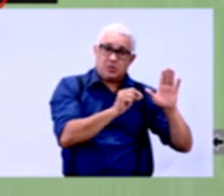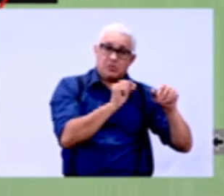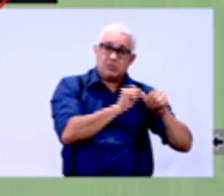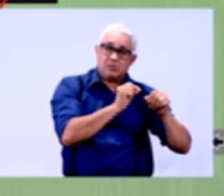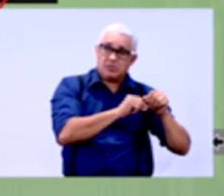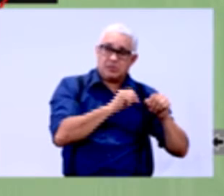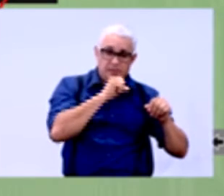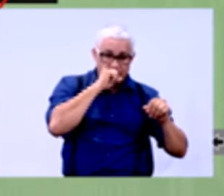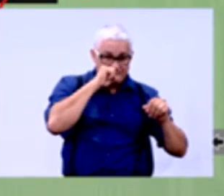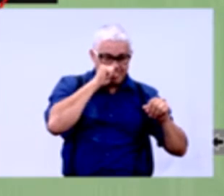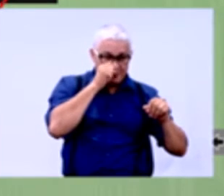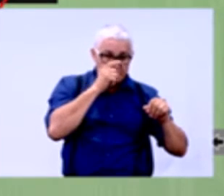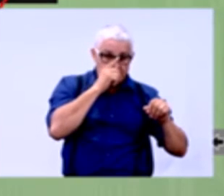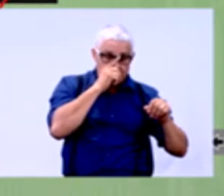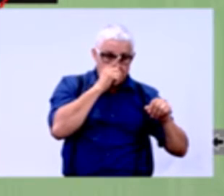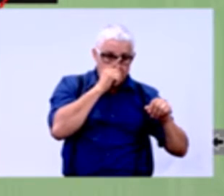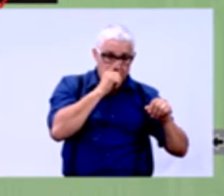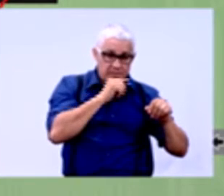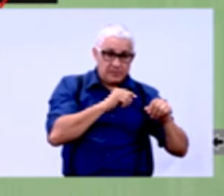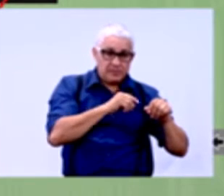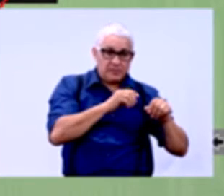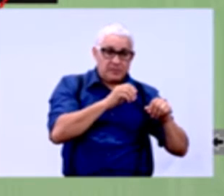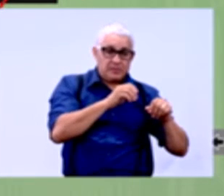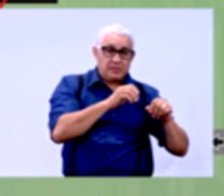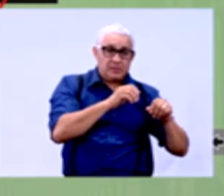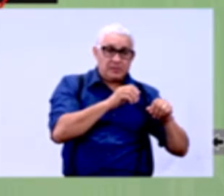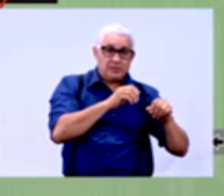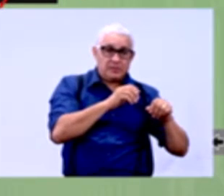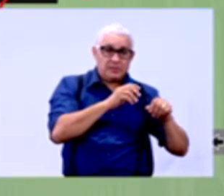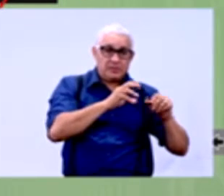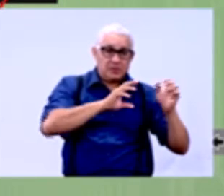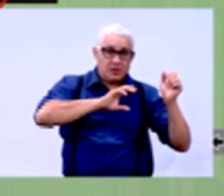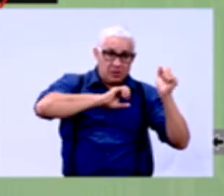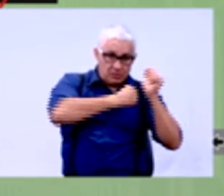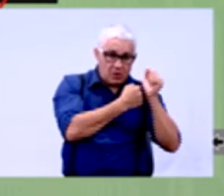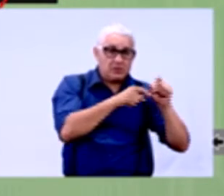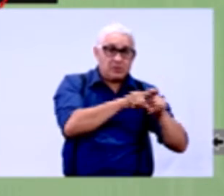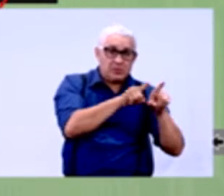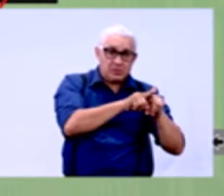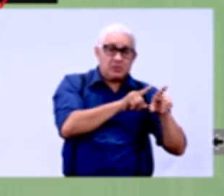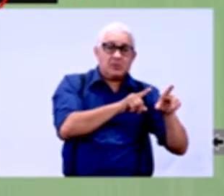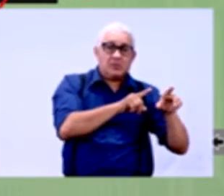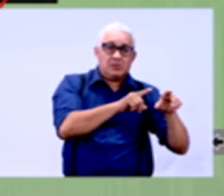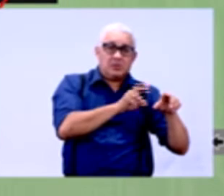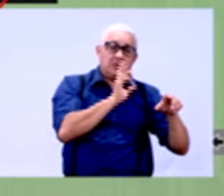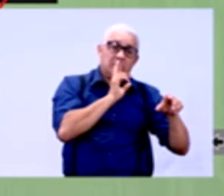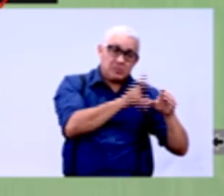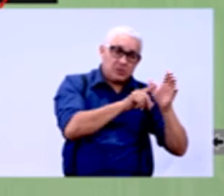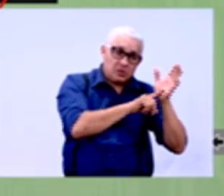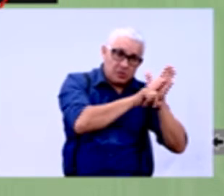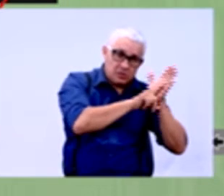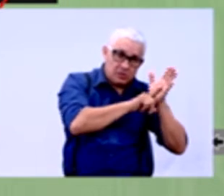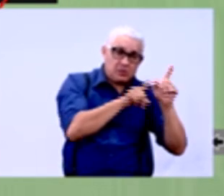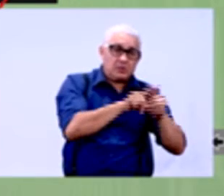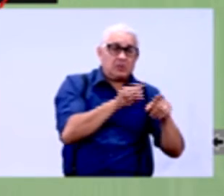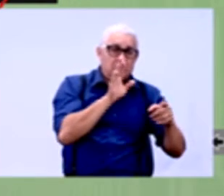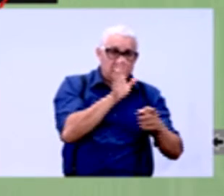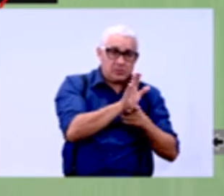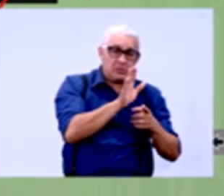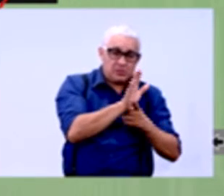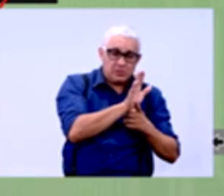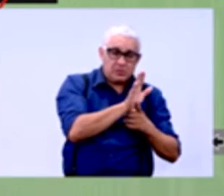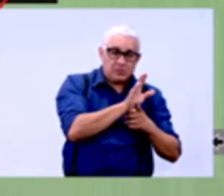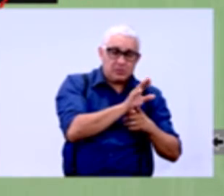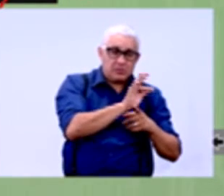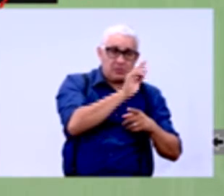fazer? Ele encapsula o estado da aplicação, ele responde a consultas, ele expõe funcionalidade da aplicação, ou seja,